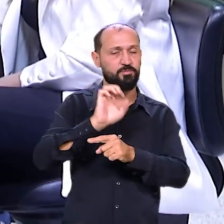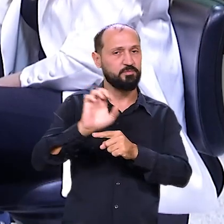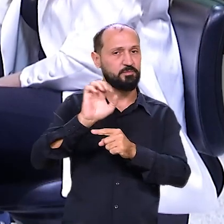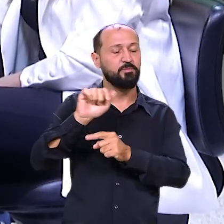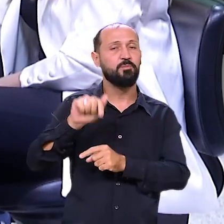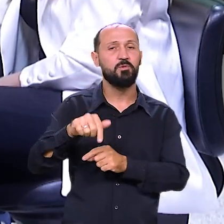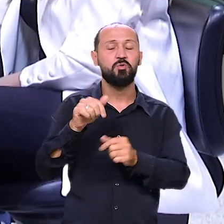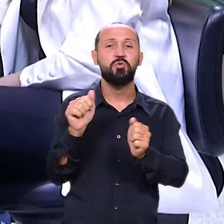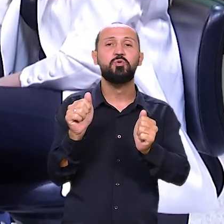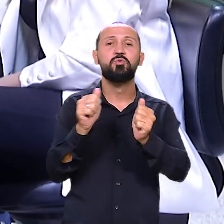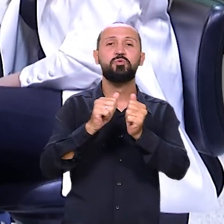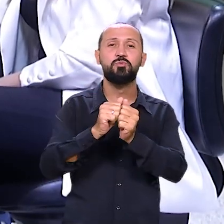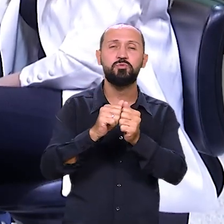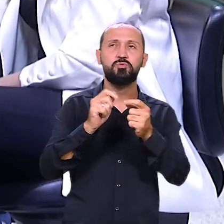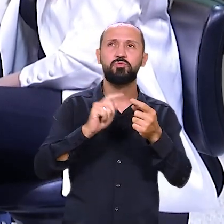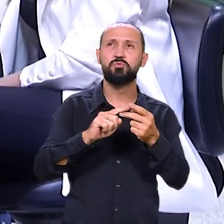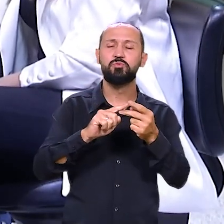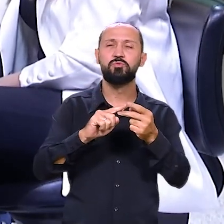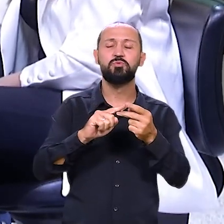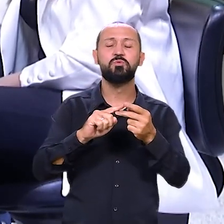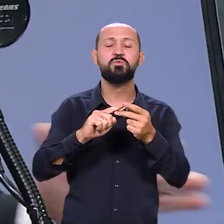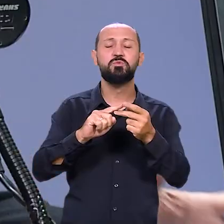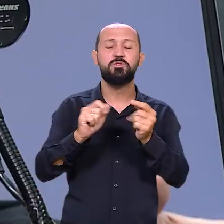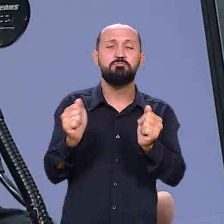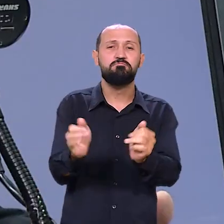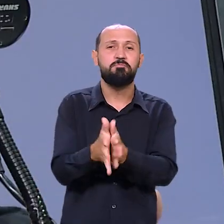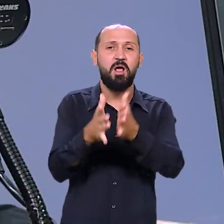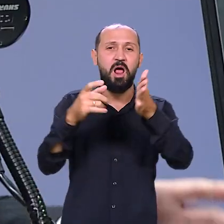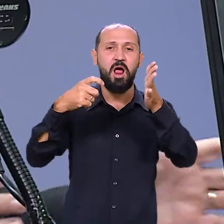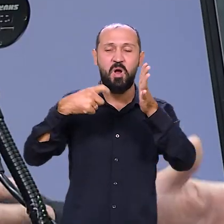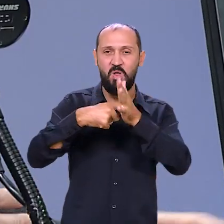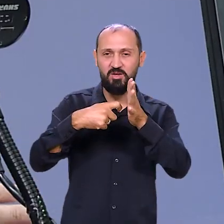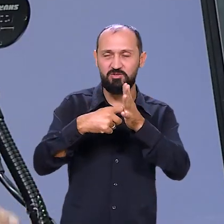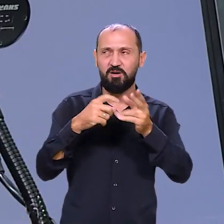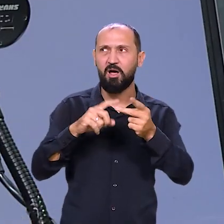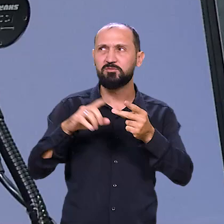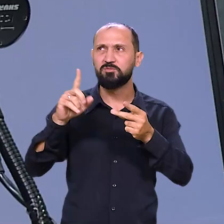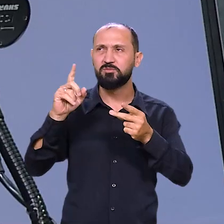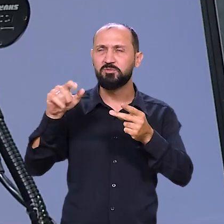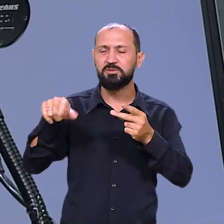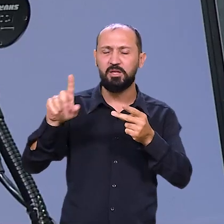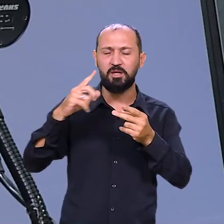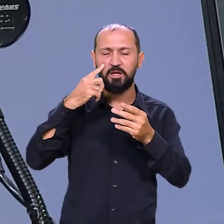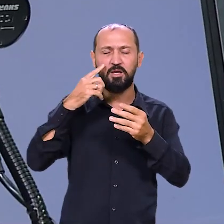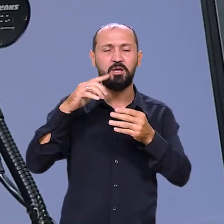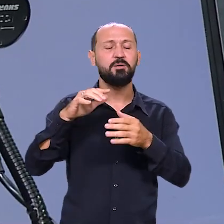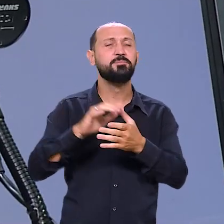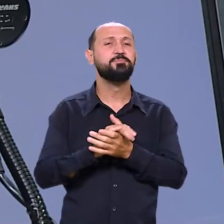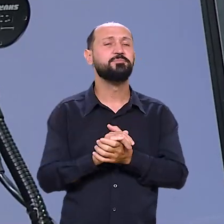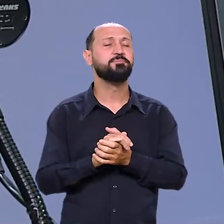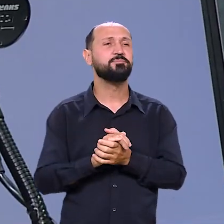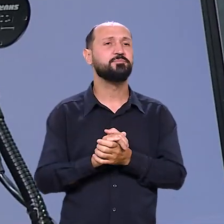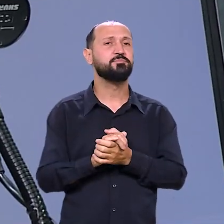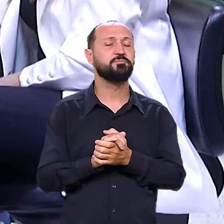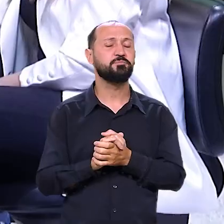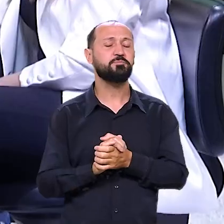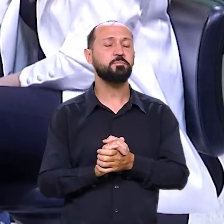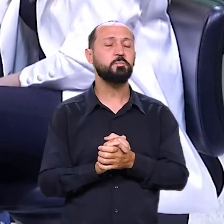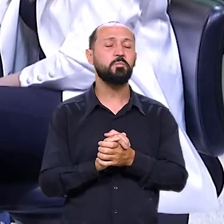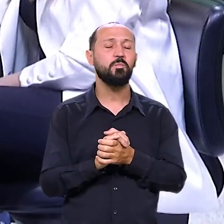no estado, juntamente com Glória de Dourados, que é próximo ali, mas já está na região da Grande